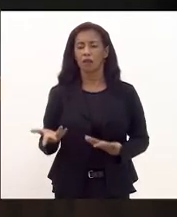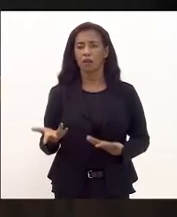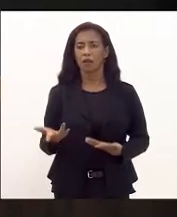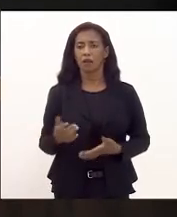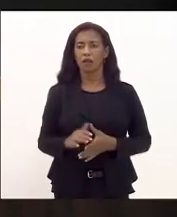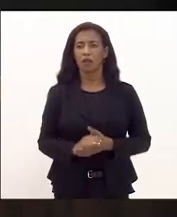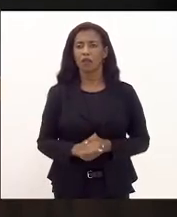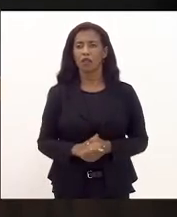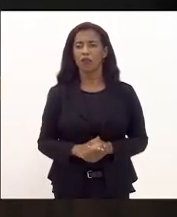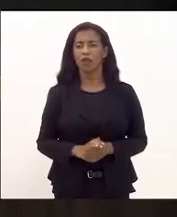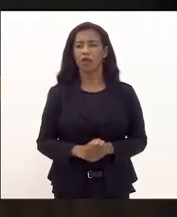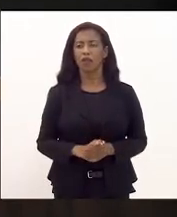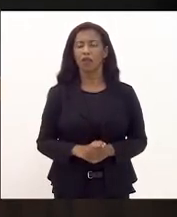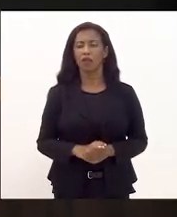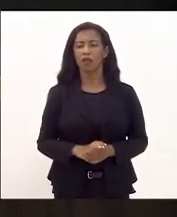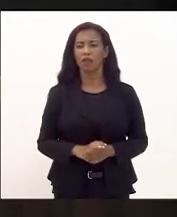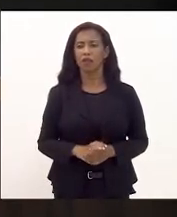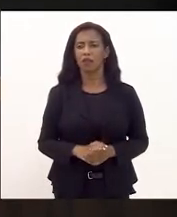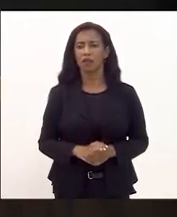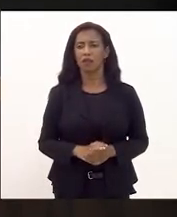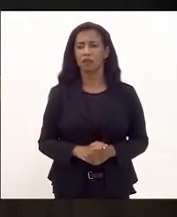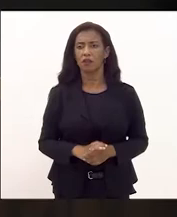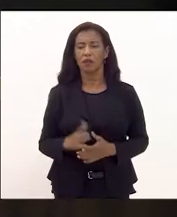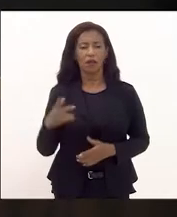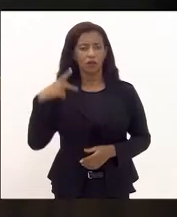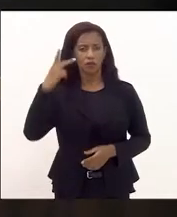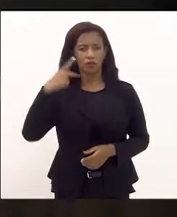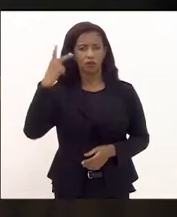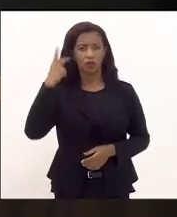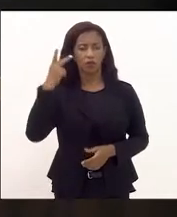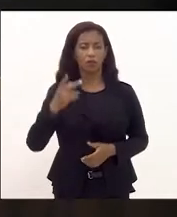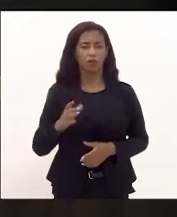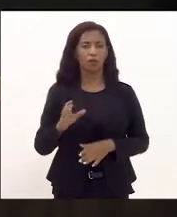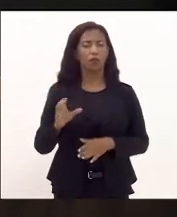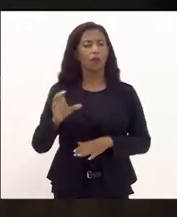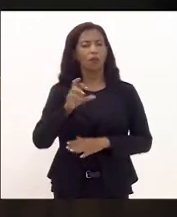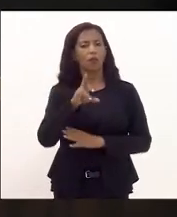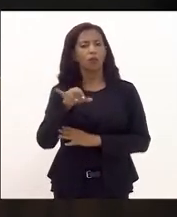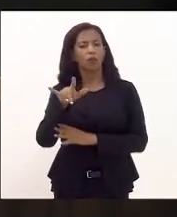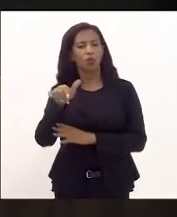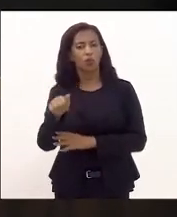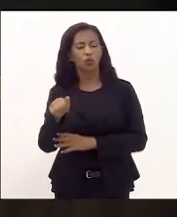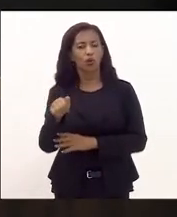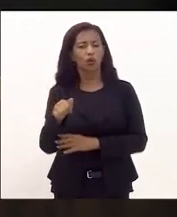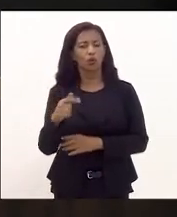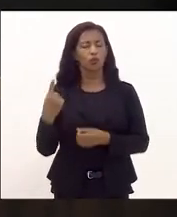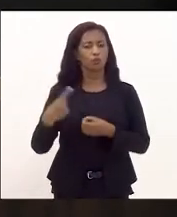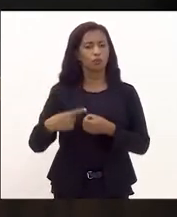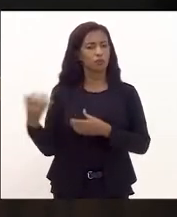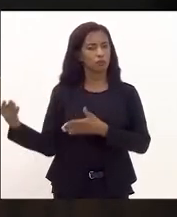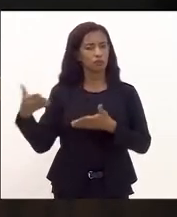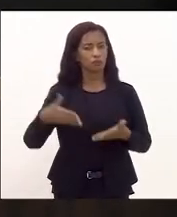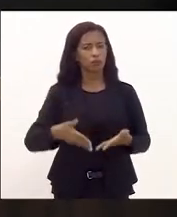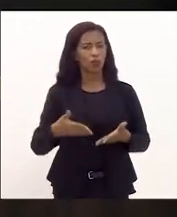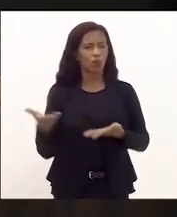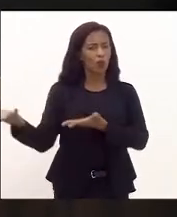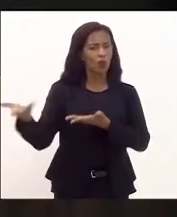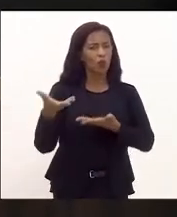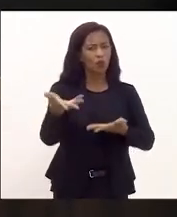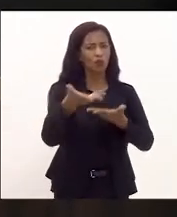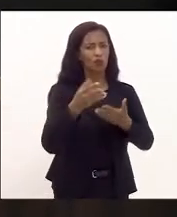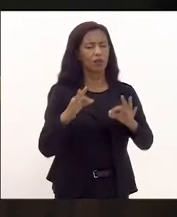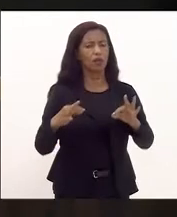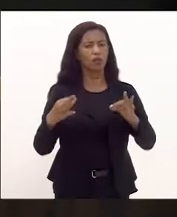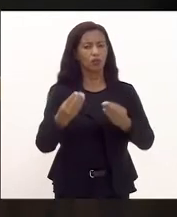Passos, a presidência da Frente Parlamentar pelos Consórcios Intermunicipais. Nós queríamos convidar todos os deputados